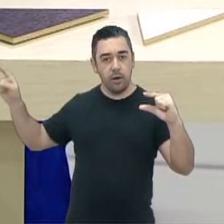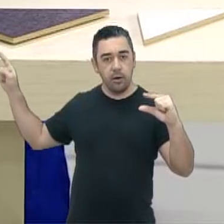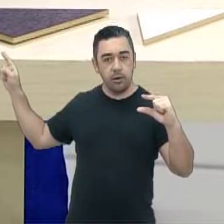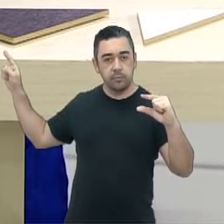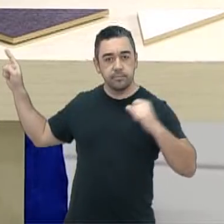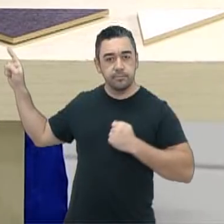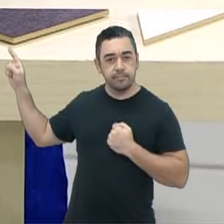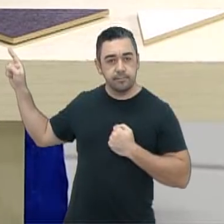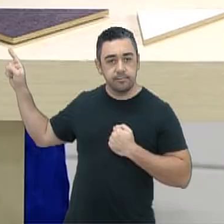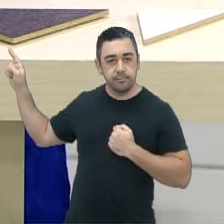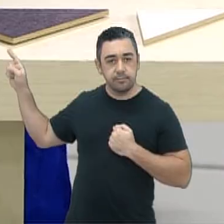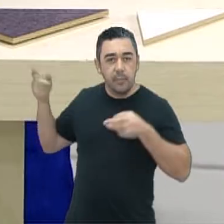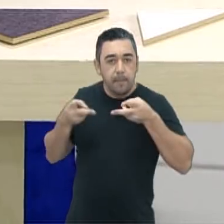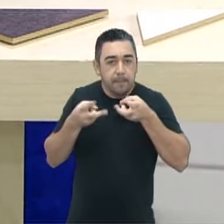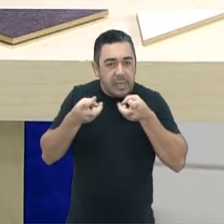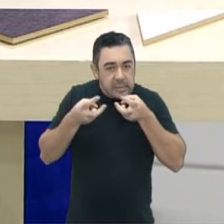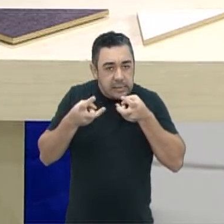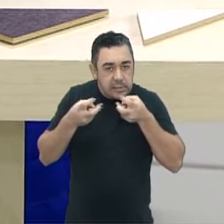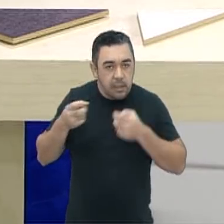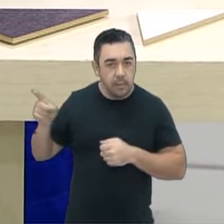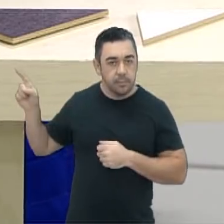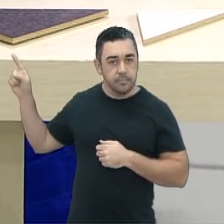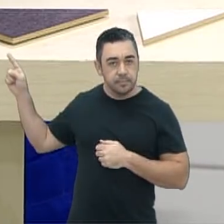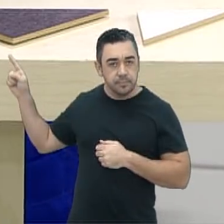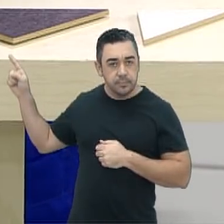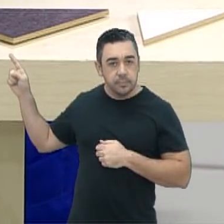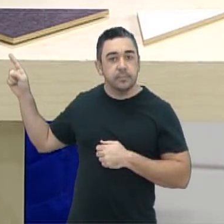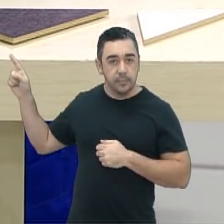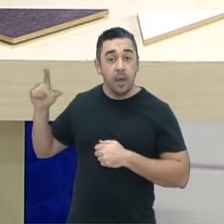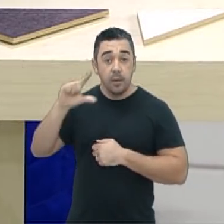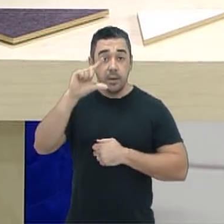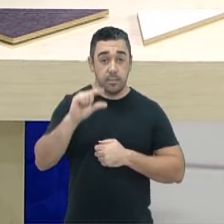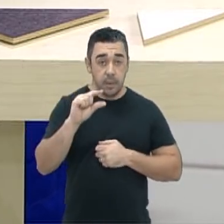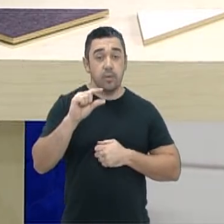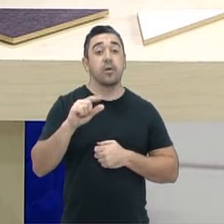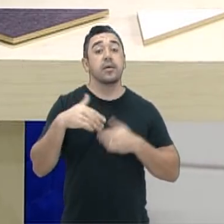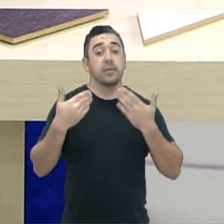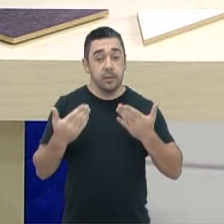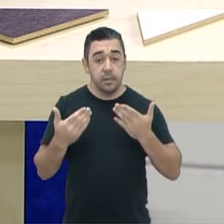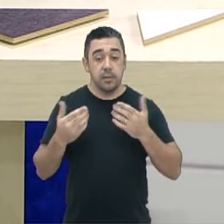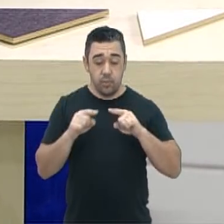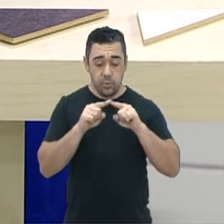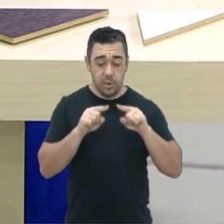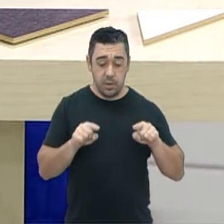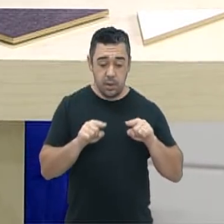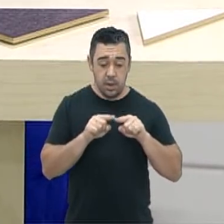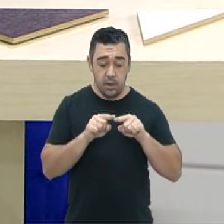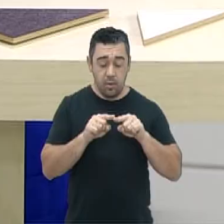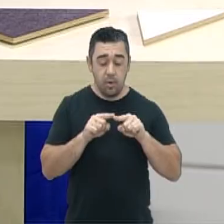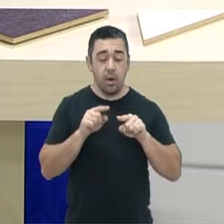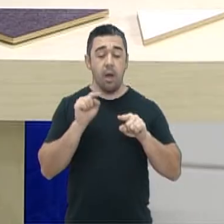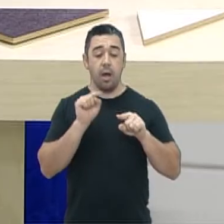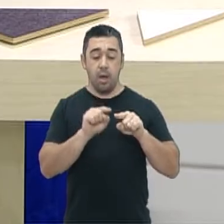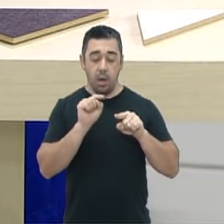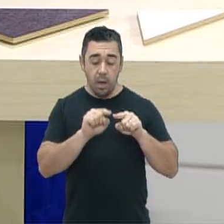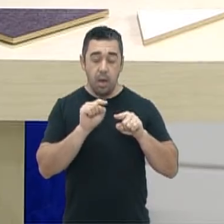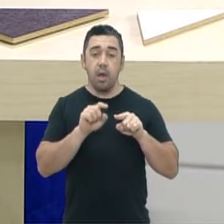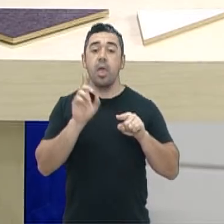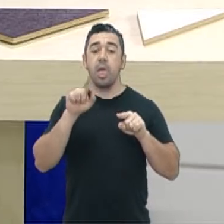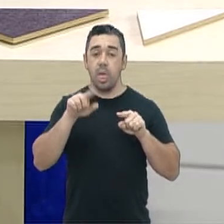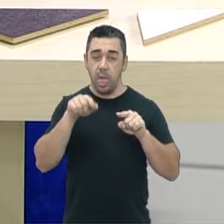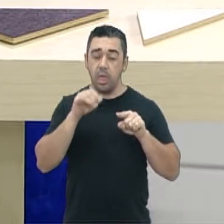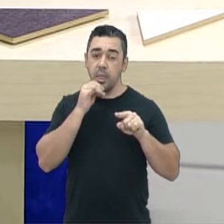tangram, quem é a menor peça? É essa daqui. Então, esse triângulo menor aqui é o que eu vou considerar como